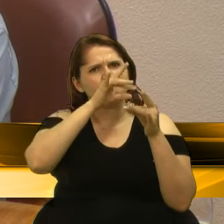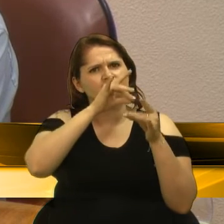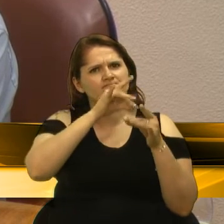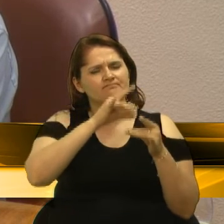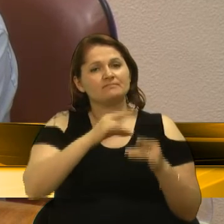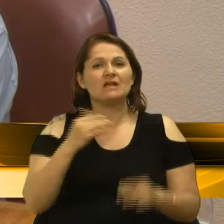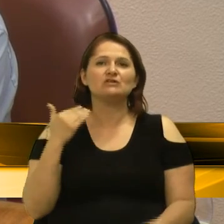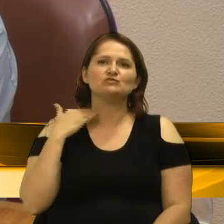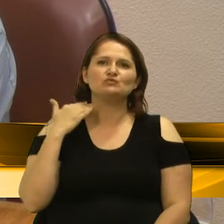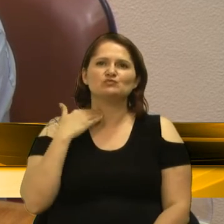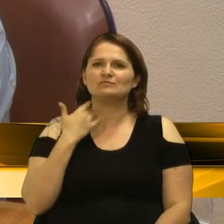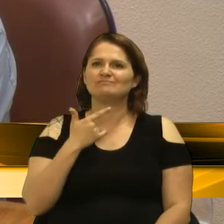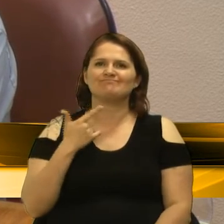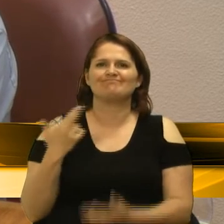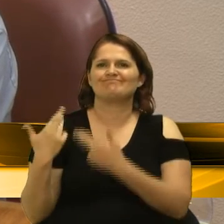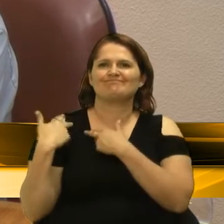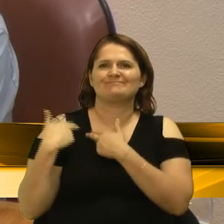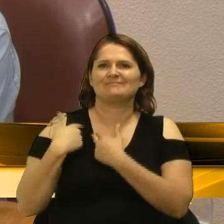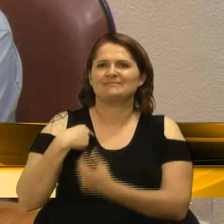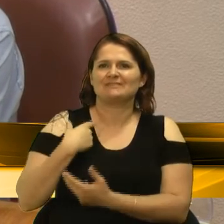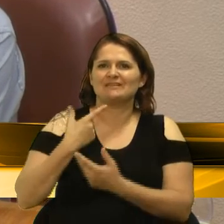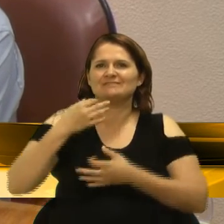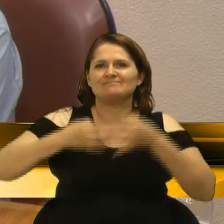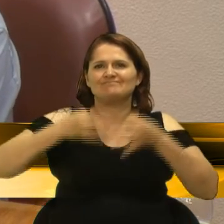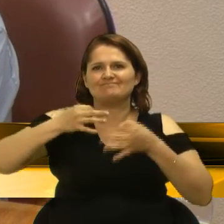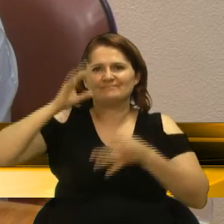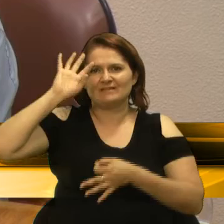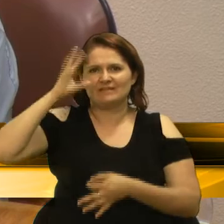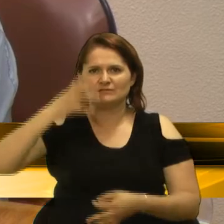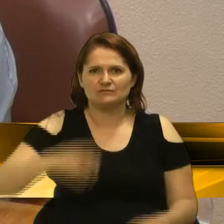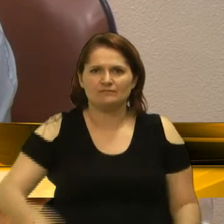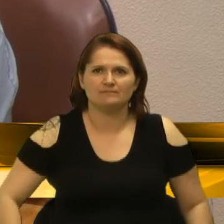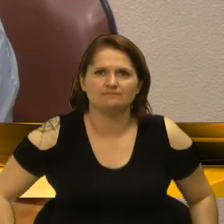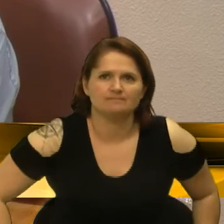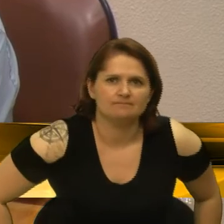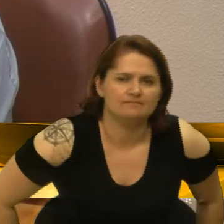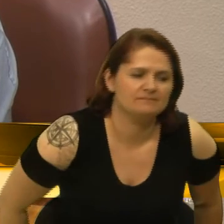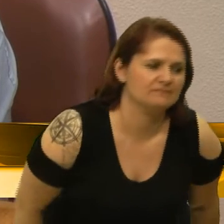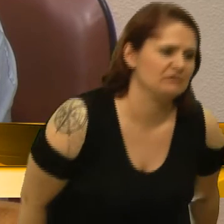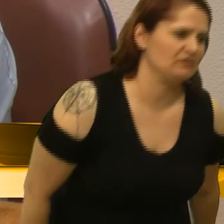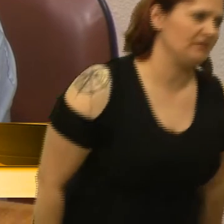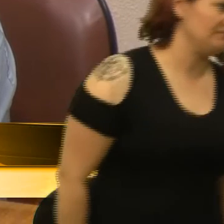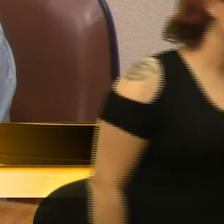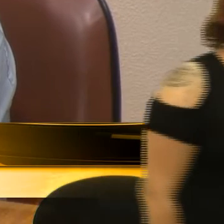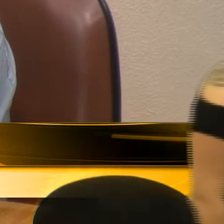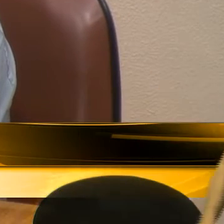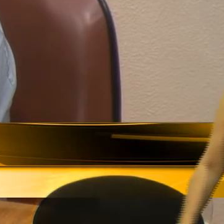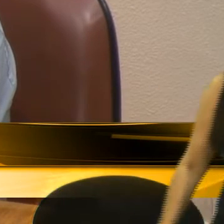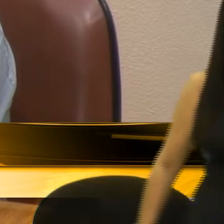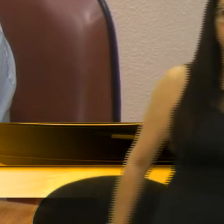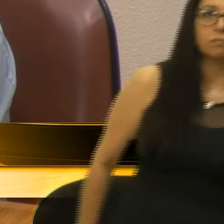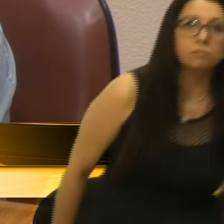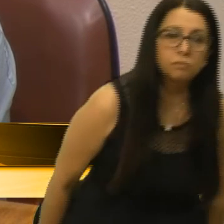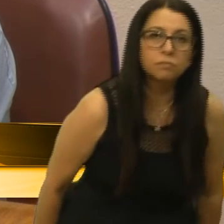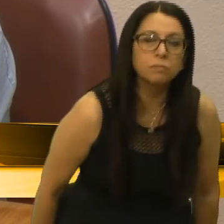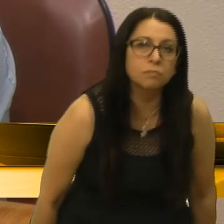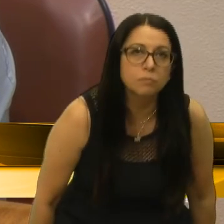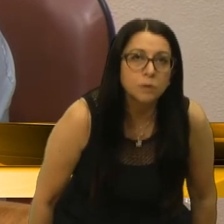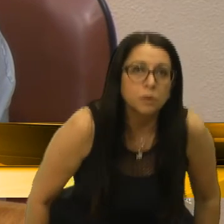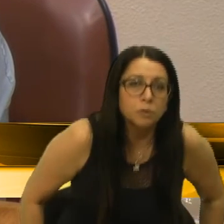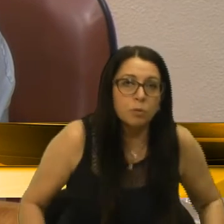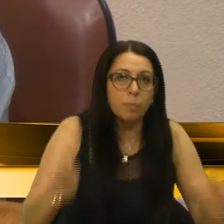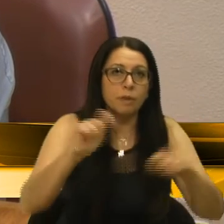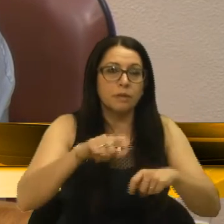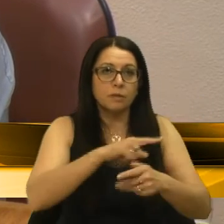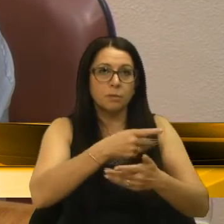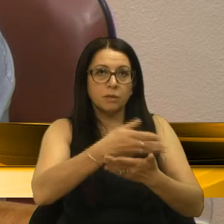competente para o julgamento da causa, se não vejamos. A competência, como defende a doutrina, é o resultado de critérios para distribuir entre vários